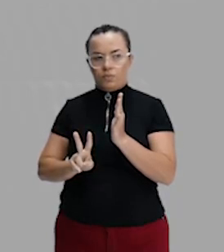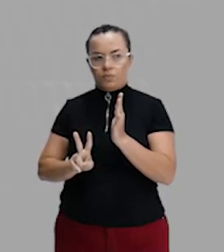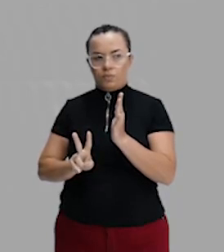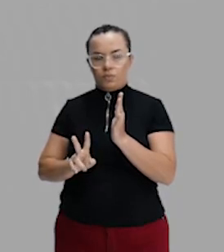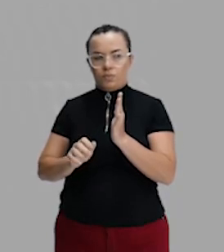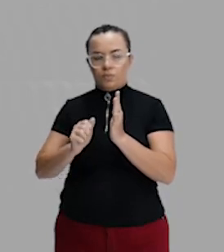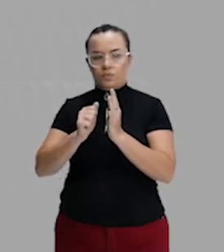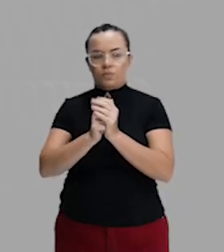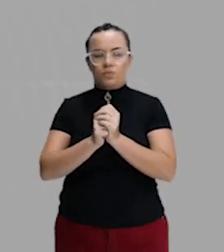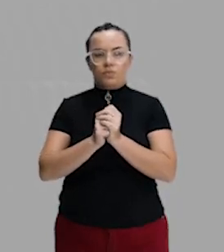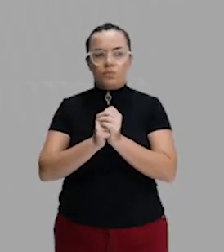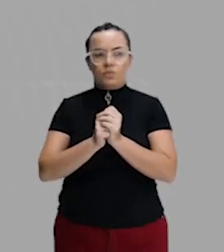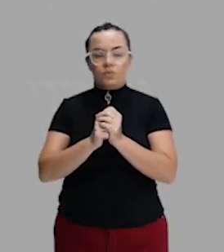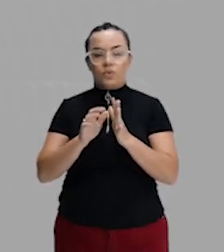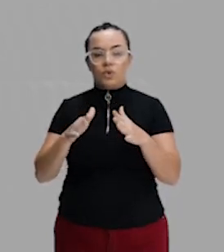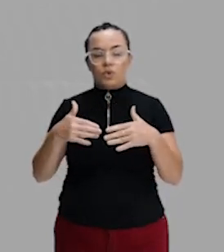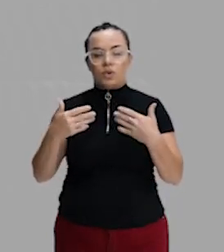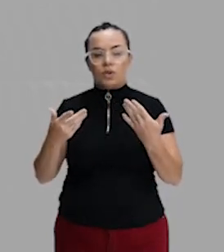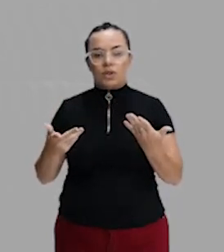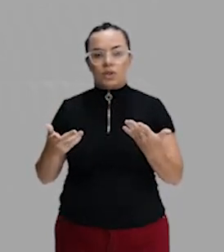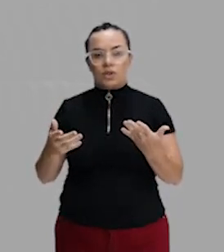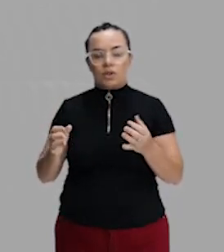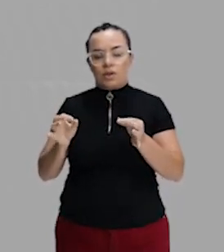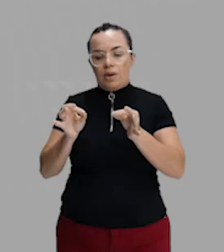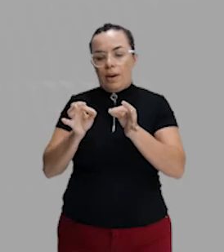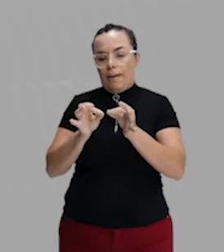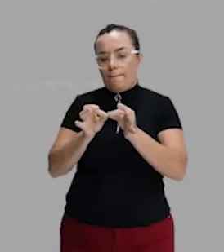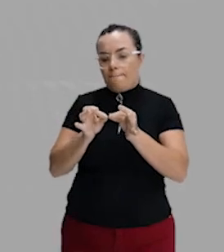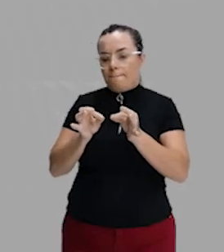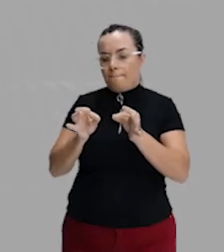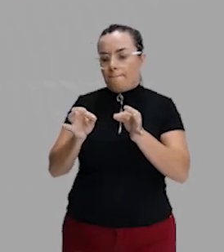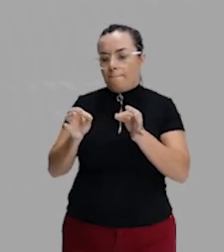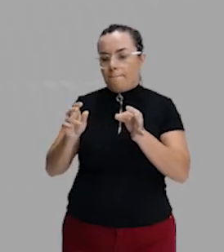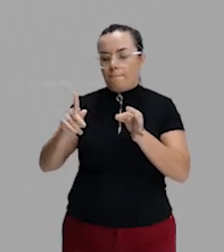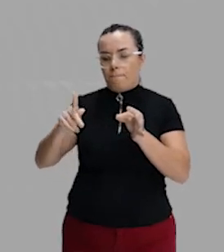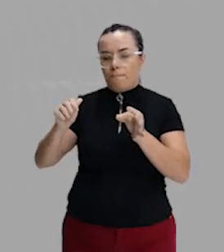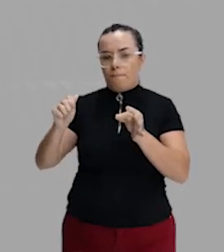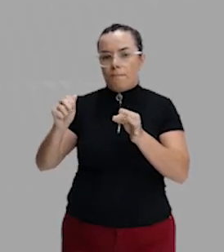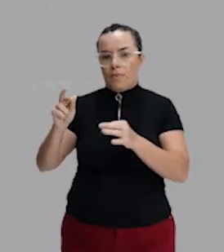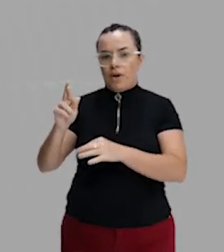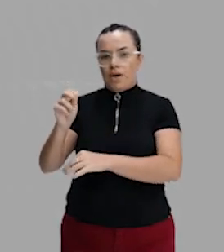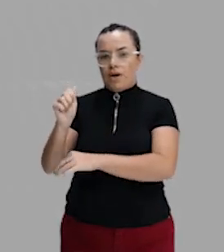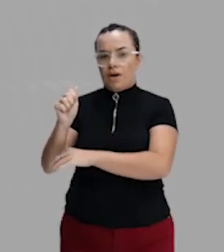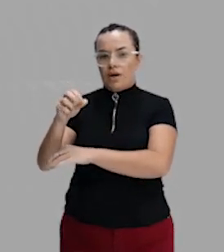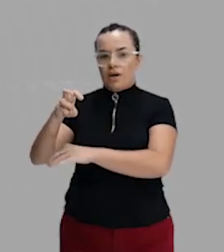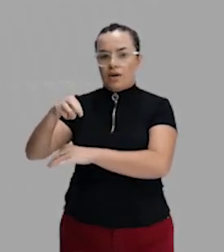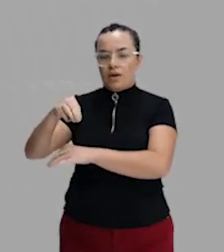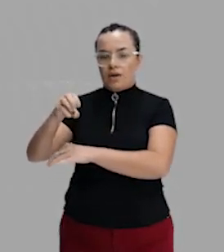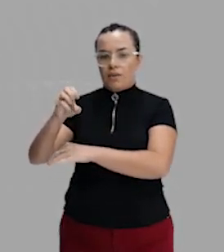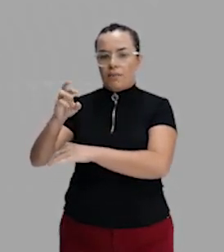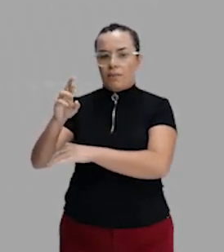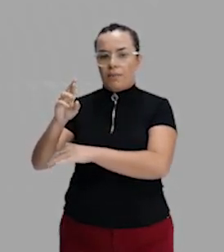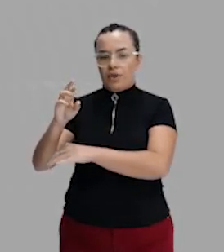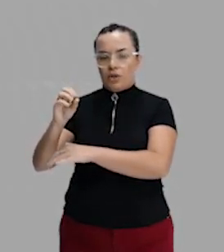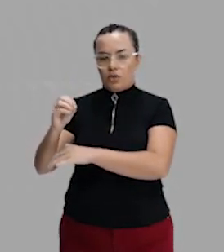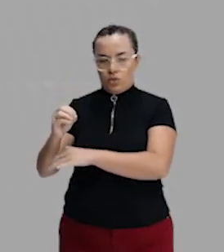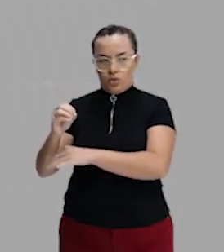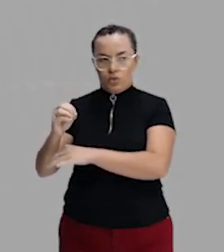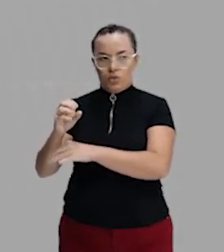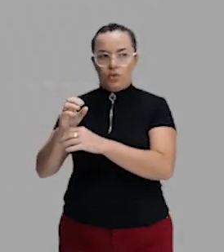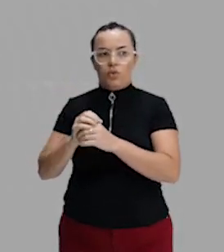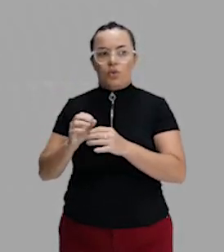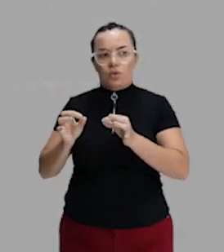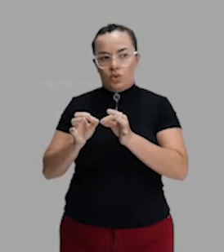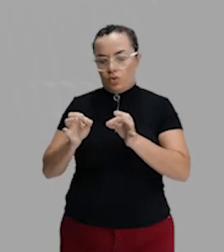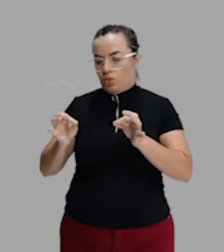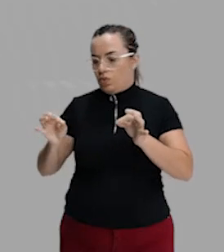vértice. O que é parâmetro? É a distância, né, do foco. Você vai ter